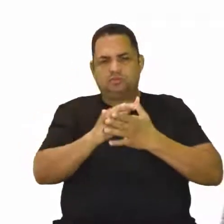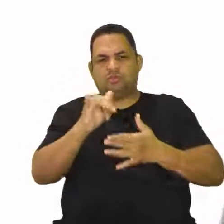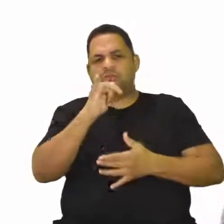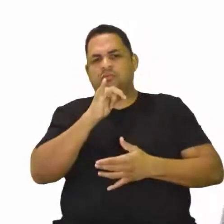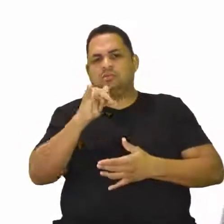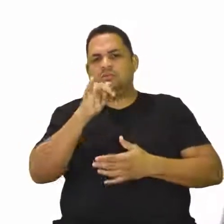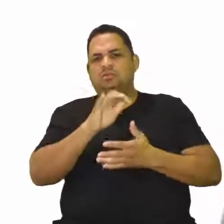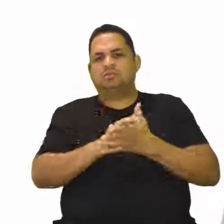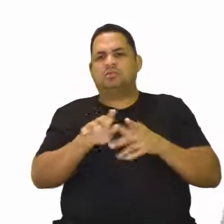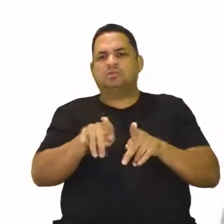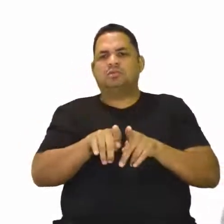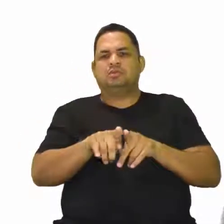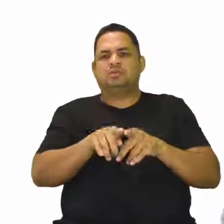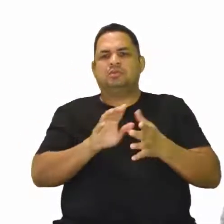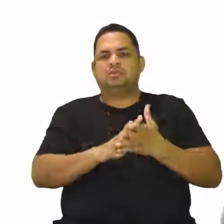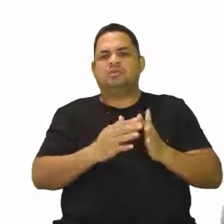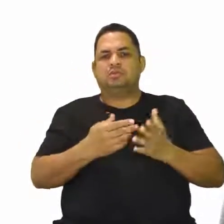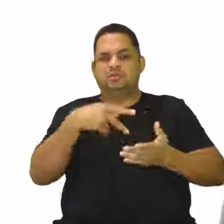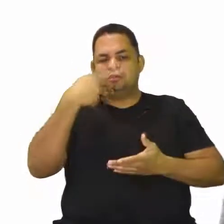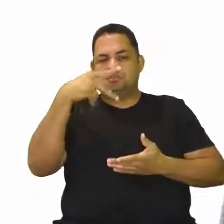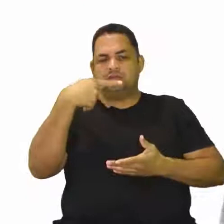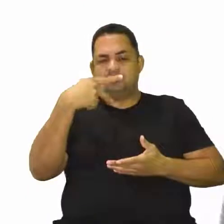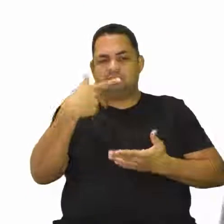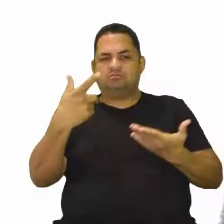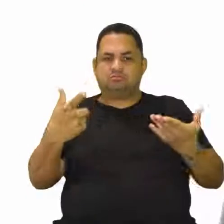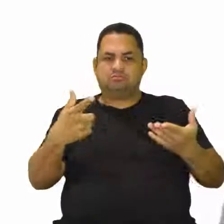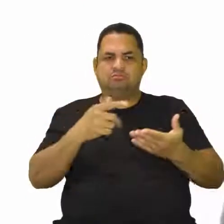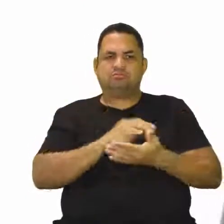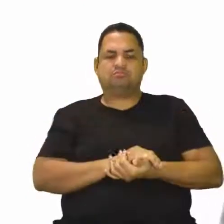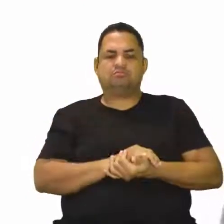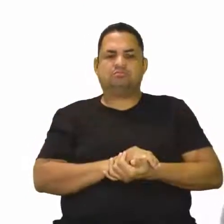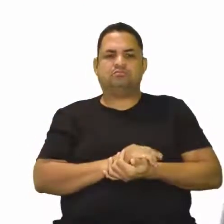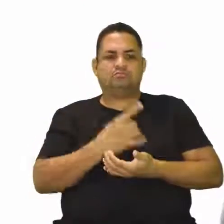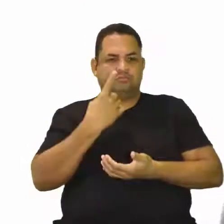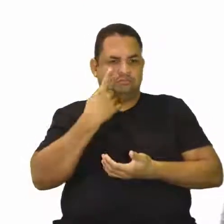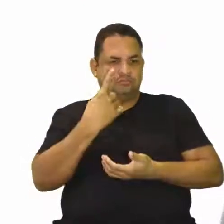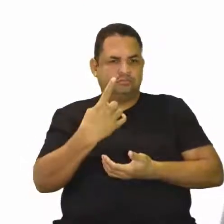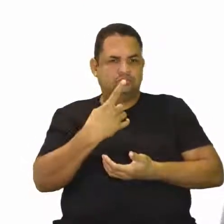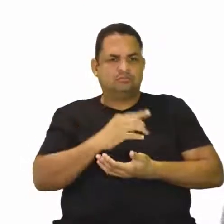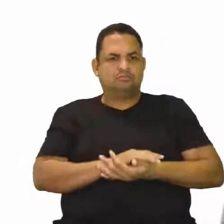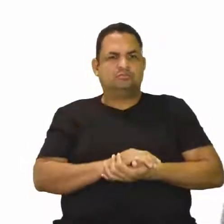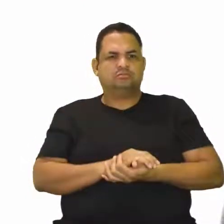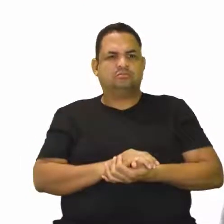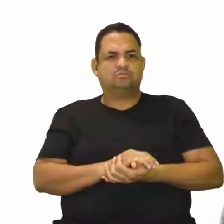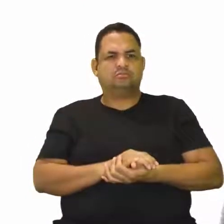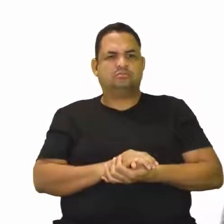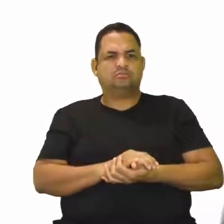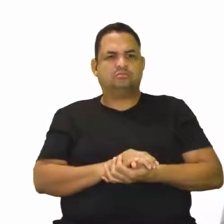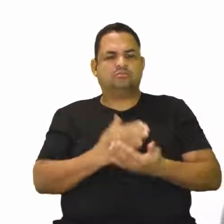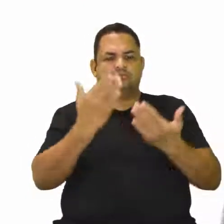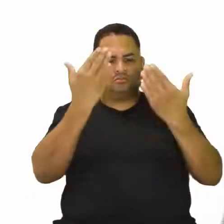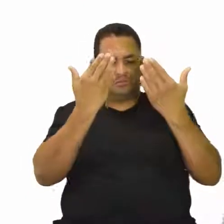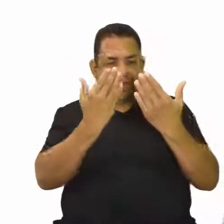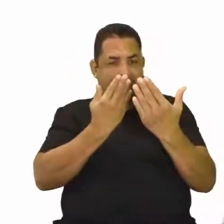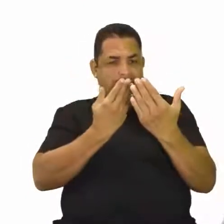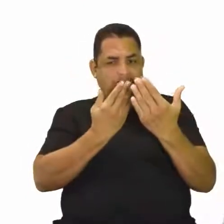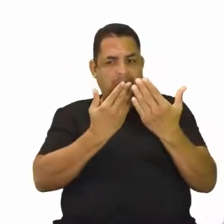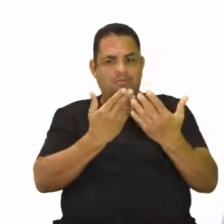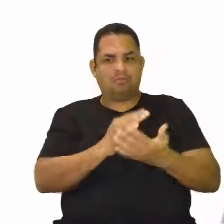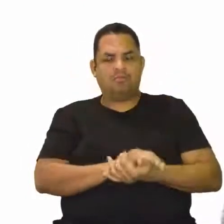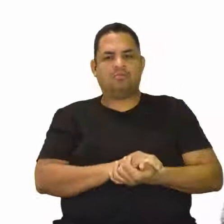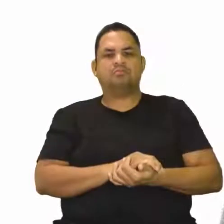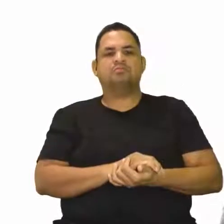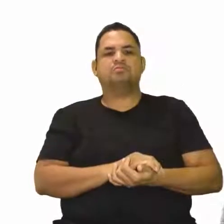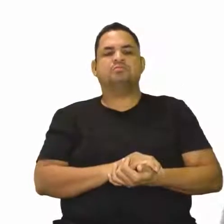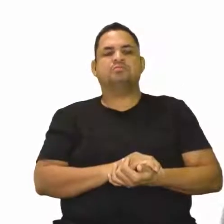italiano de Mussolini eles relatam isso sabia que eles viram assim o frente a frente